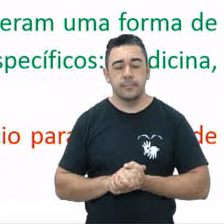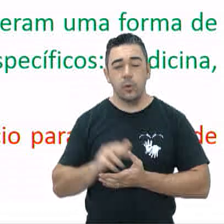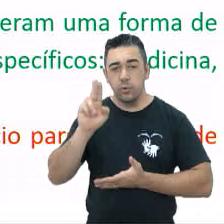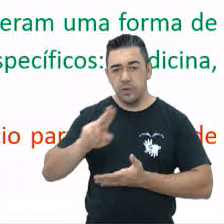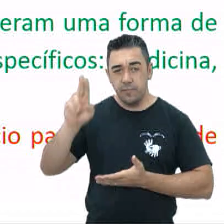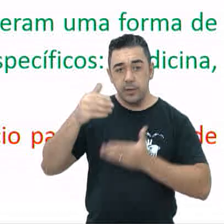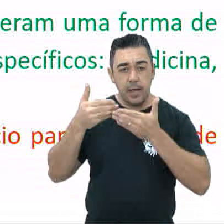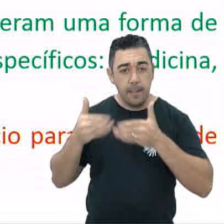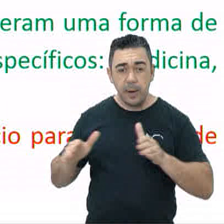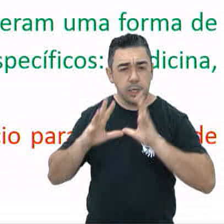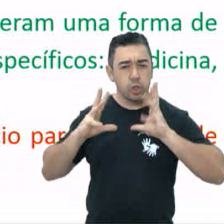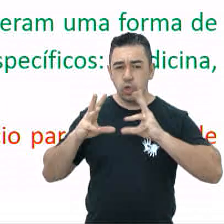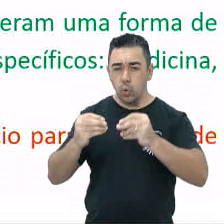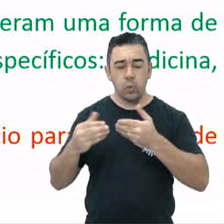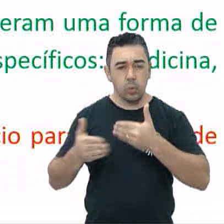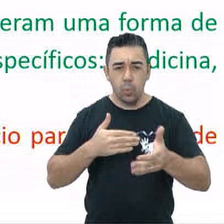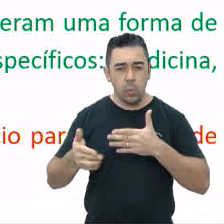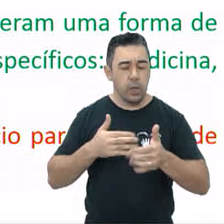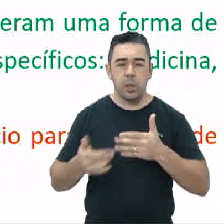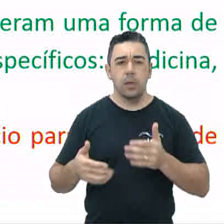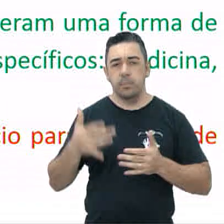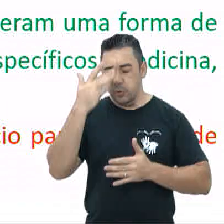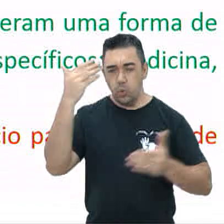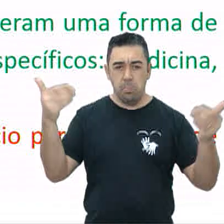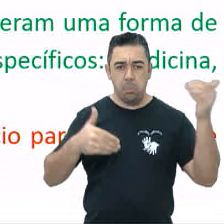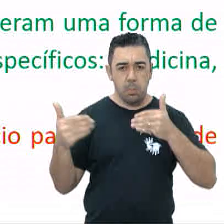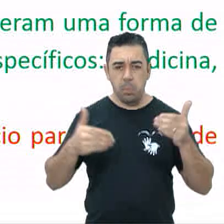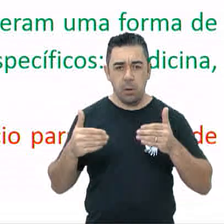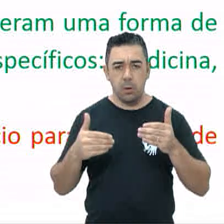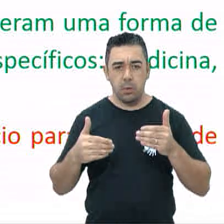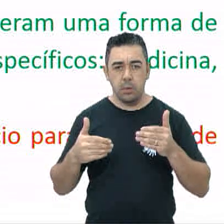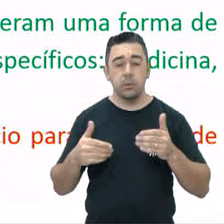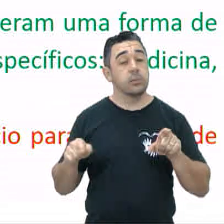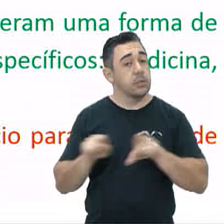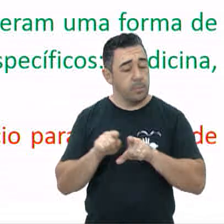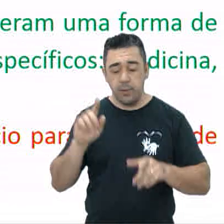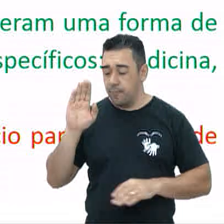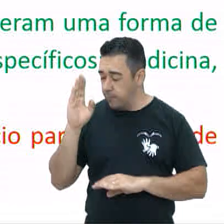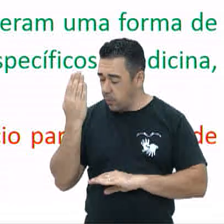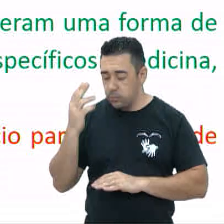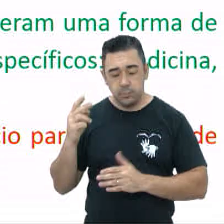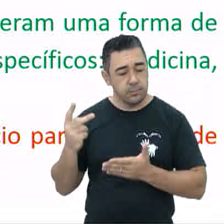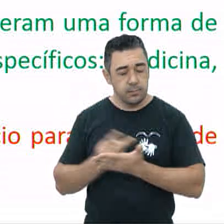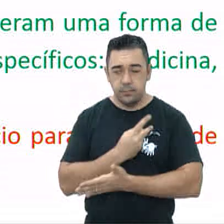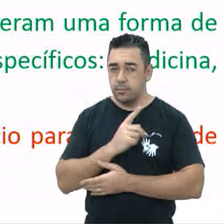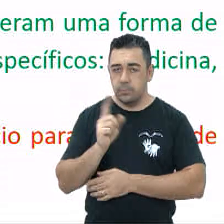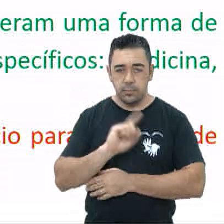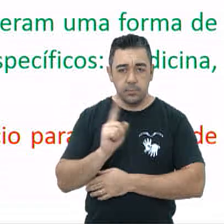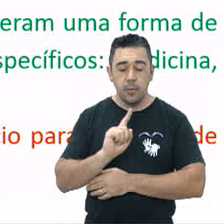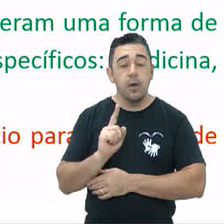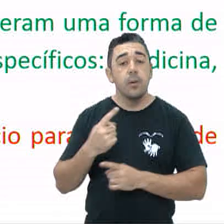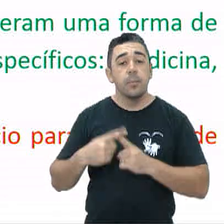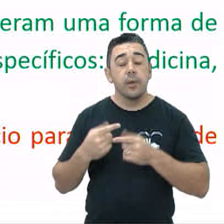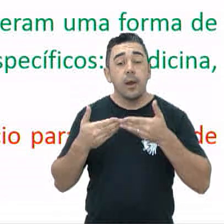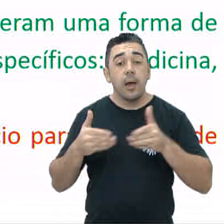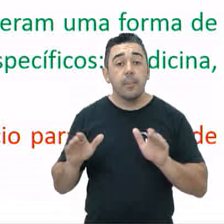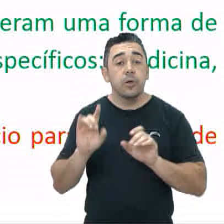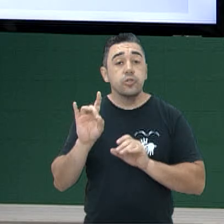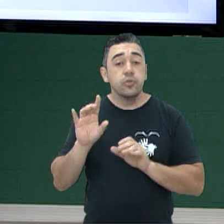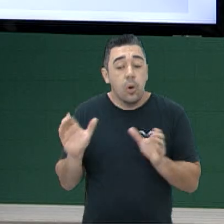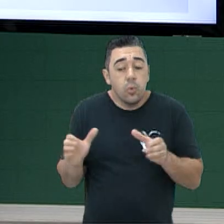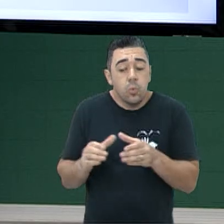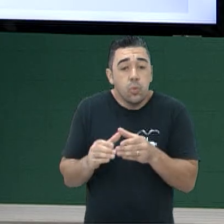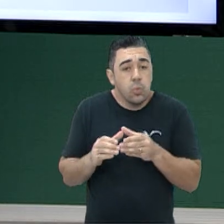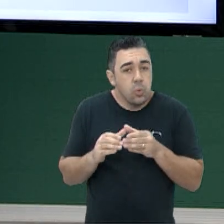abertas a todas as pessoas, independentemente da sua classe social? Também é falso. né? Ela só era aberta a um grupo